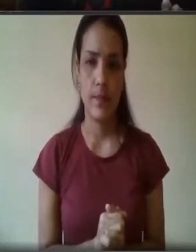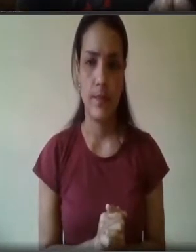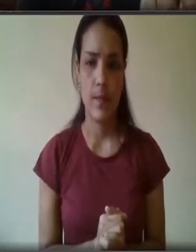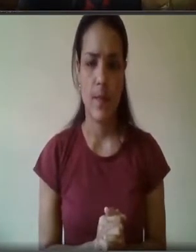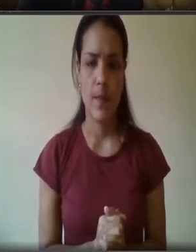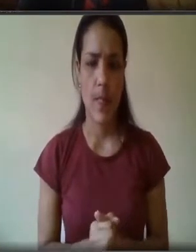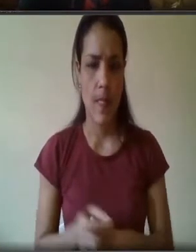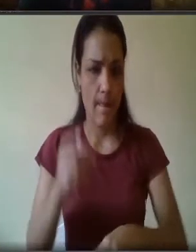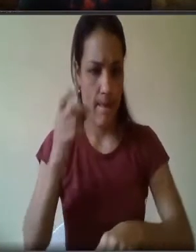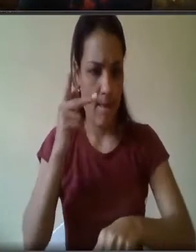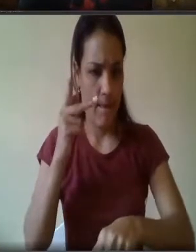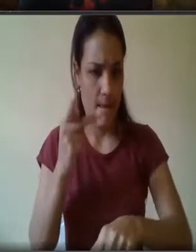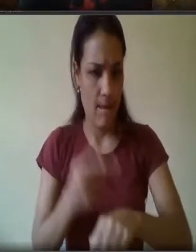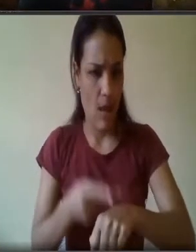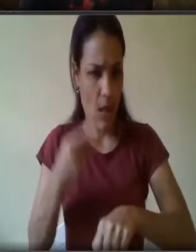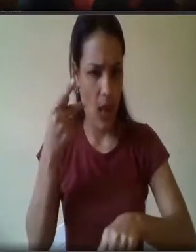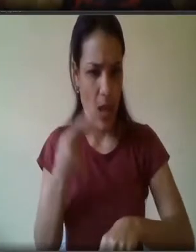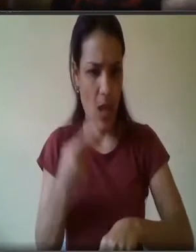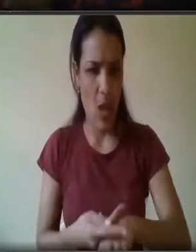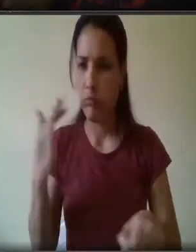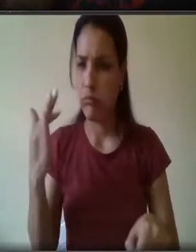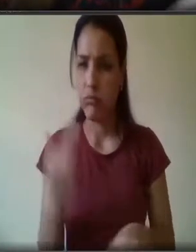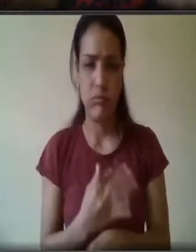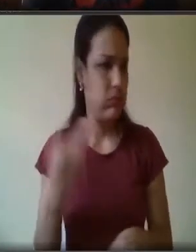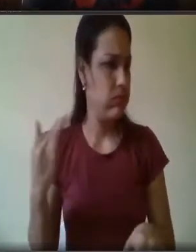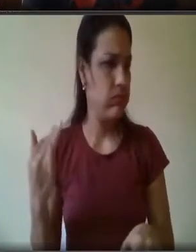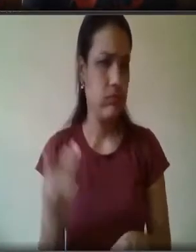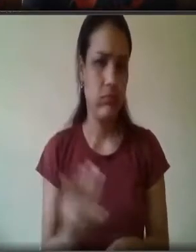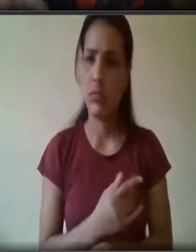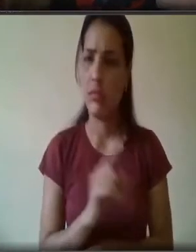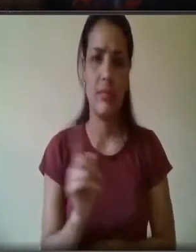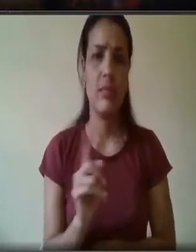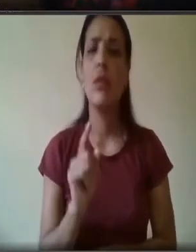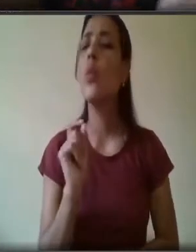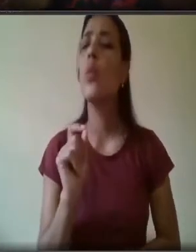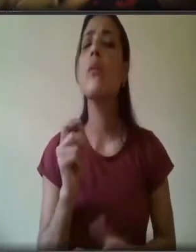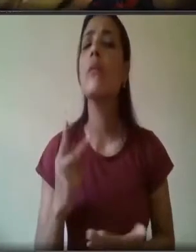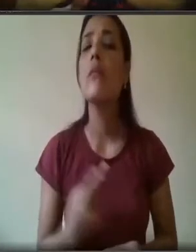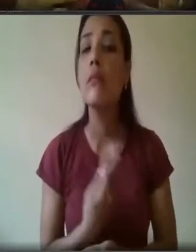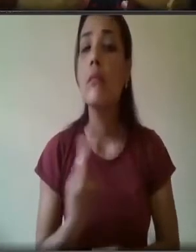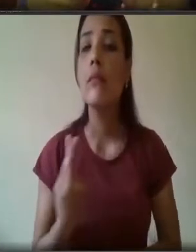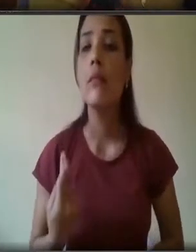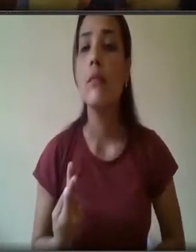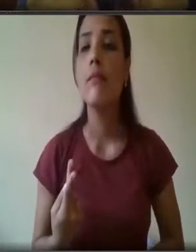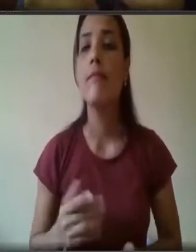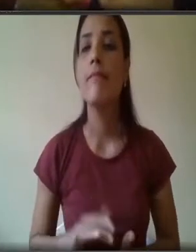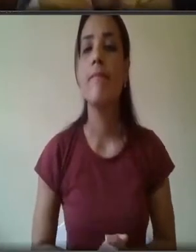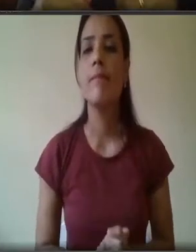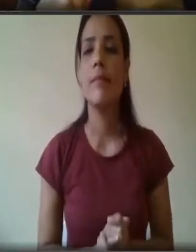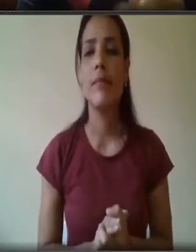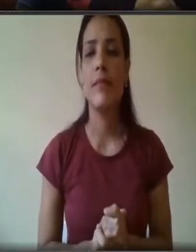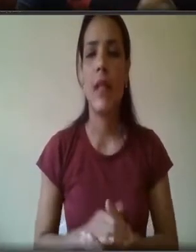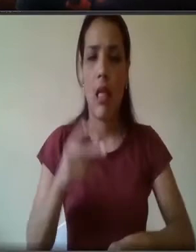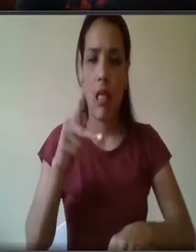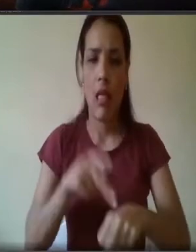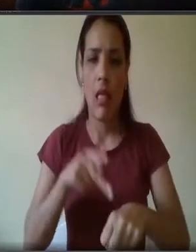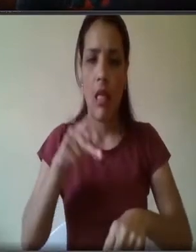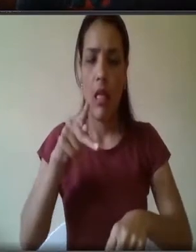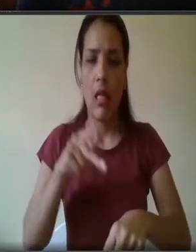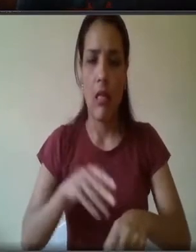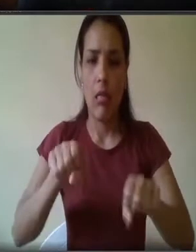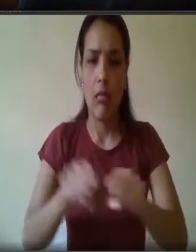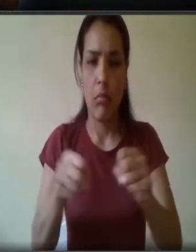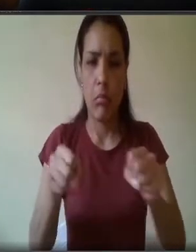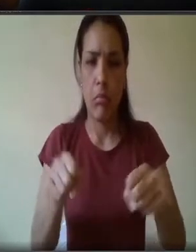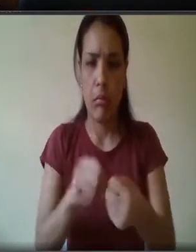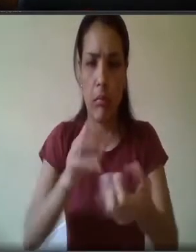rocha não suporta isso. E aí o que acontece? A rocha vai se despedaçando